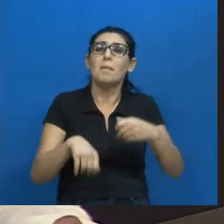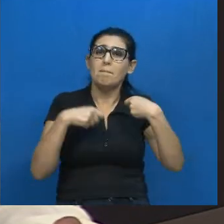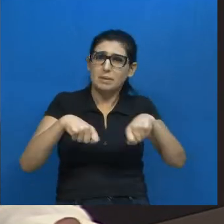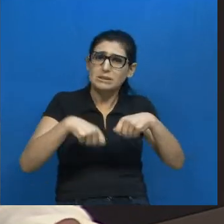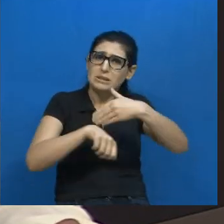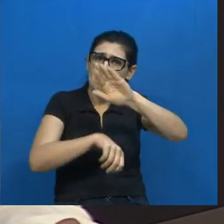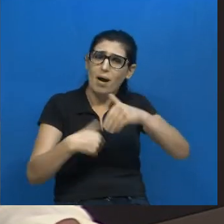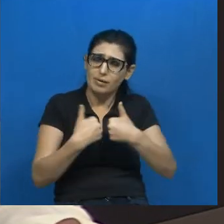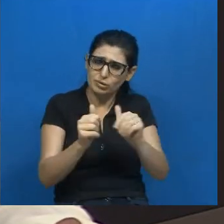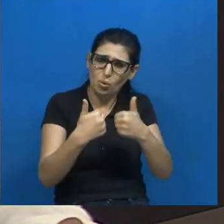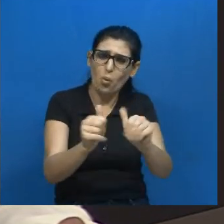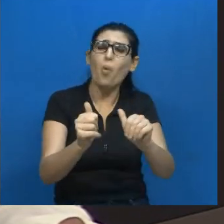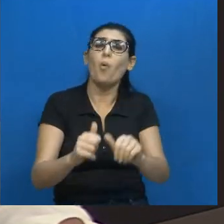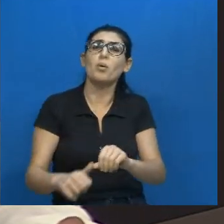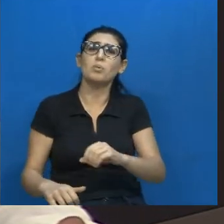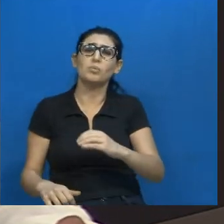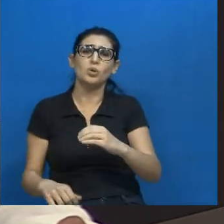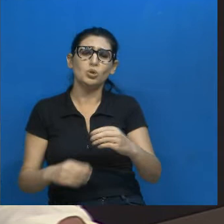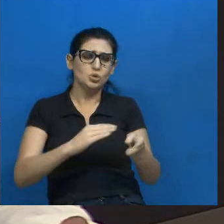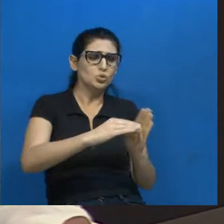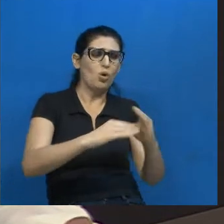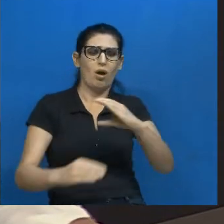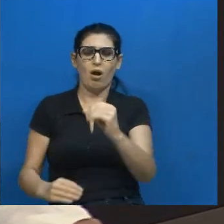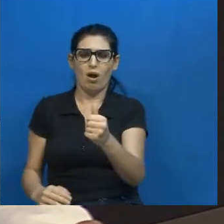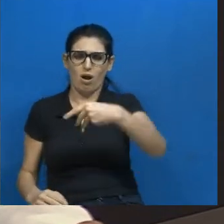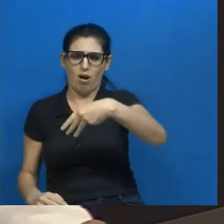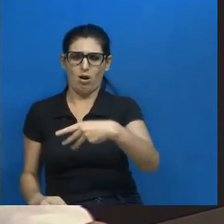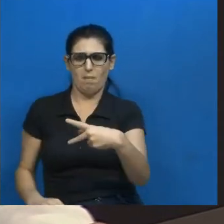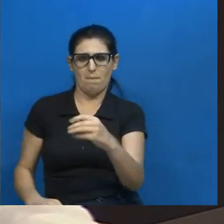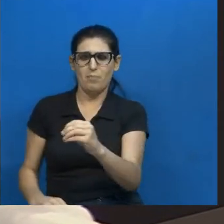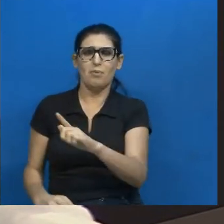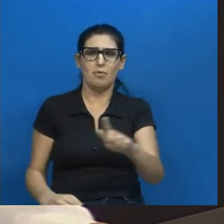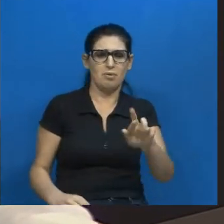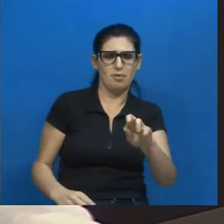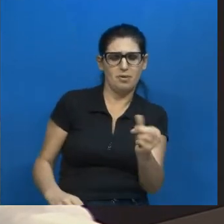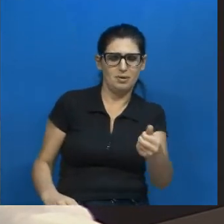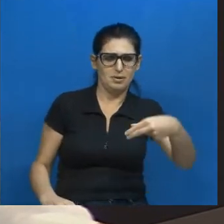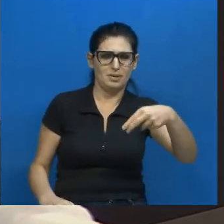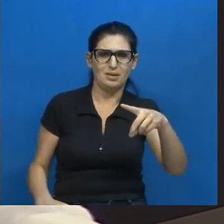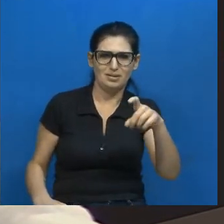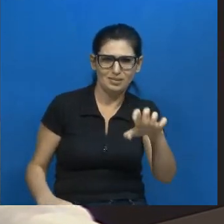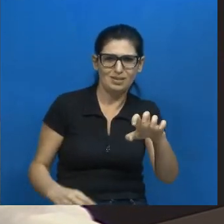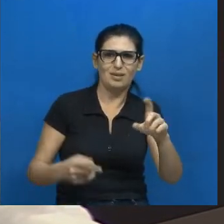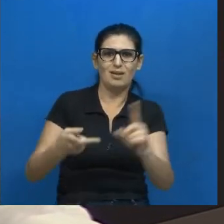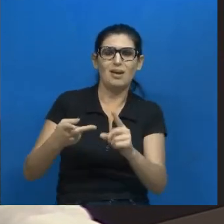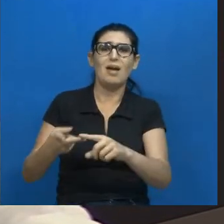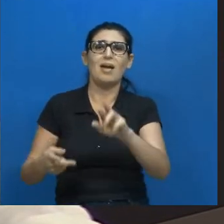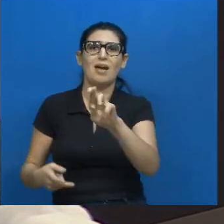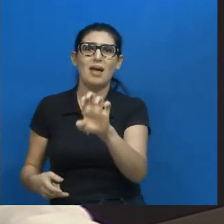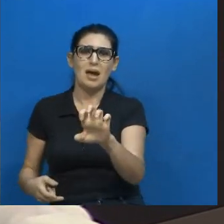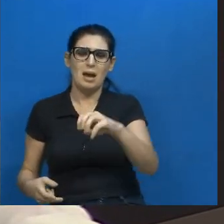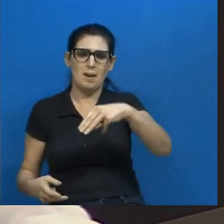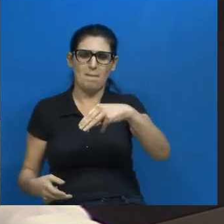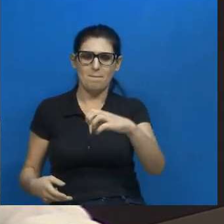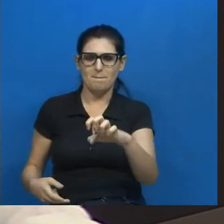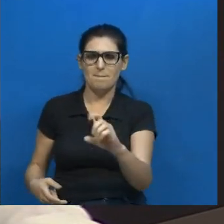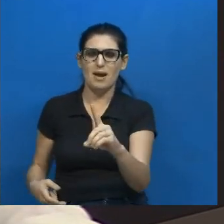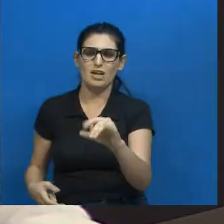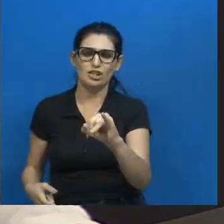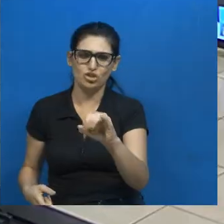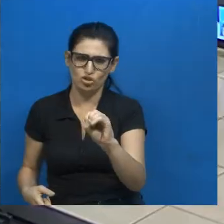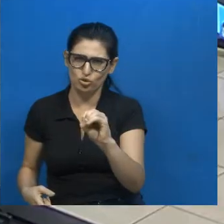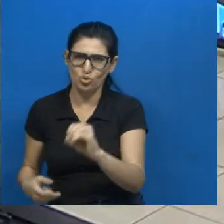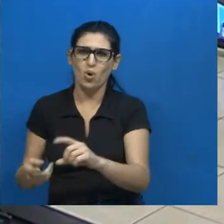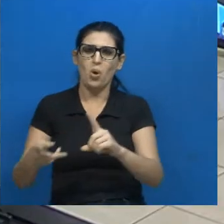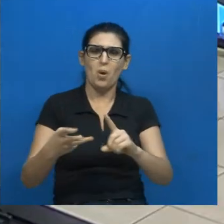linhas, né, como Campo Grande, né, o remédio que aquele povo sofre andando a pé, Pagador de Andrade, enfim, todos os